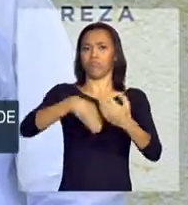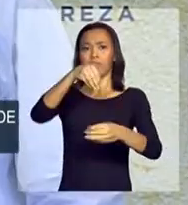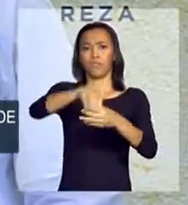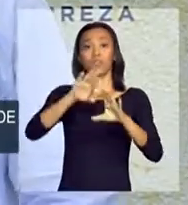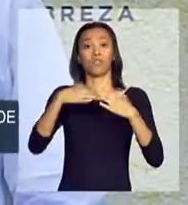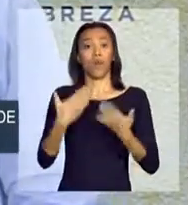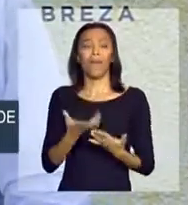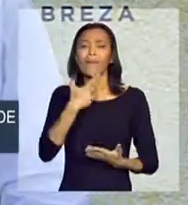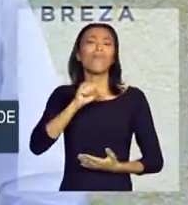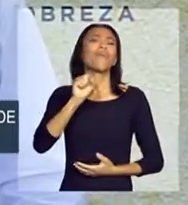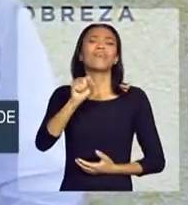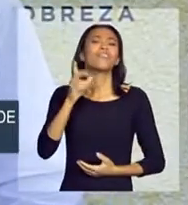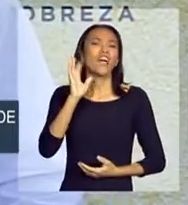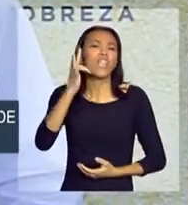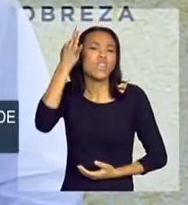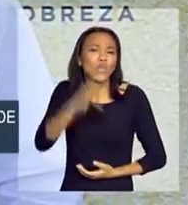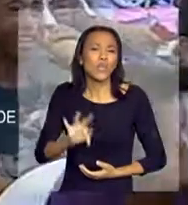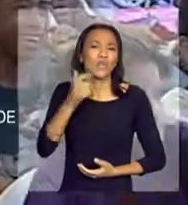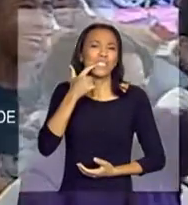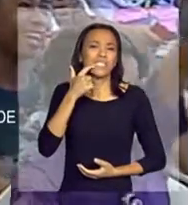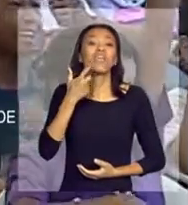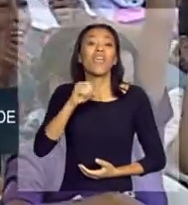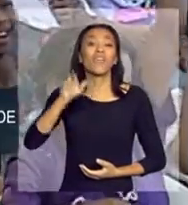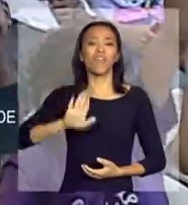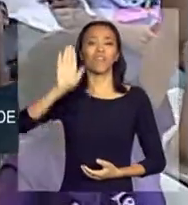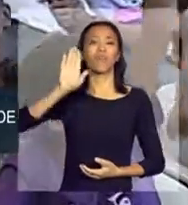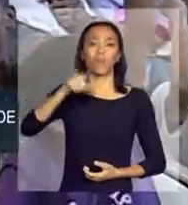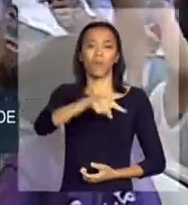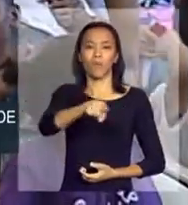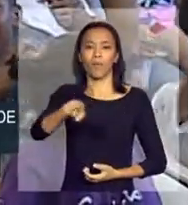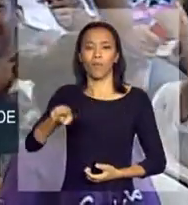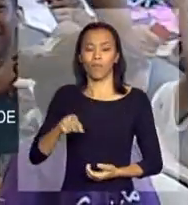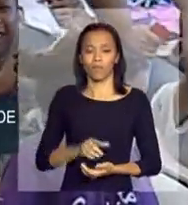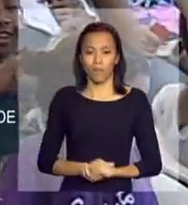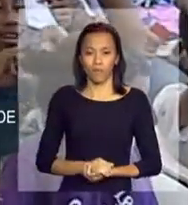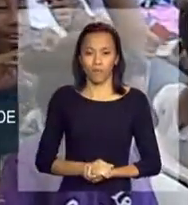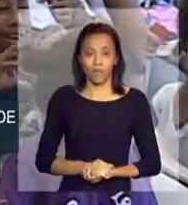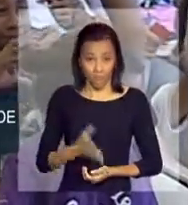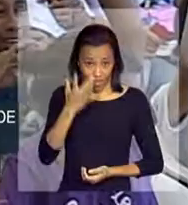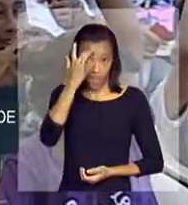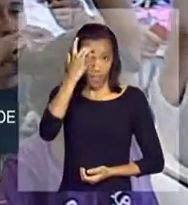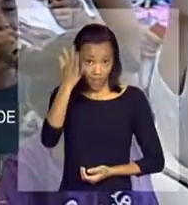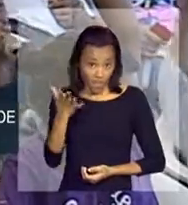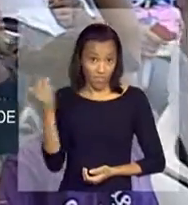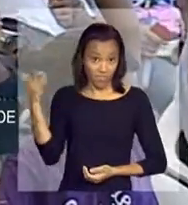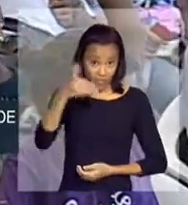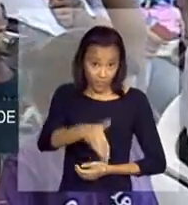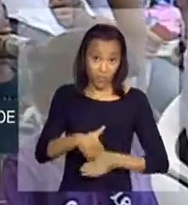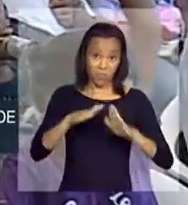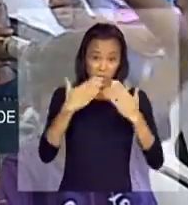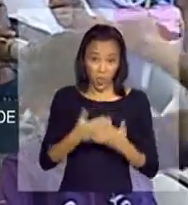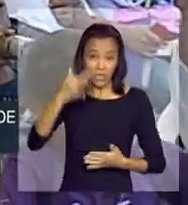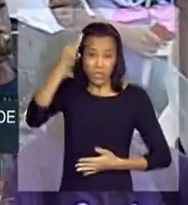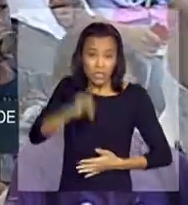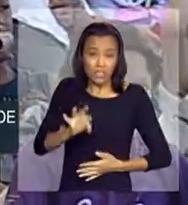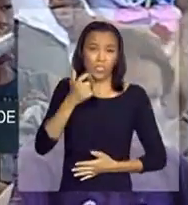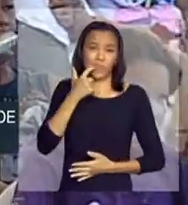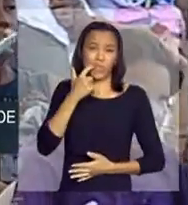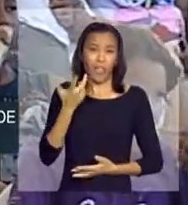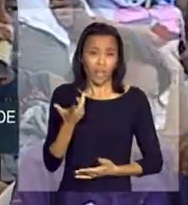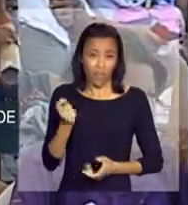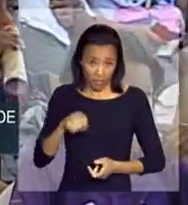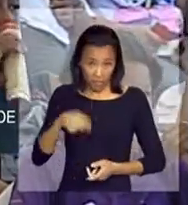quem aqui já teve dor de dente levanta a mão e é fácil vir para escola quando está com dor de